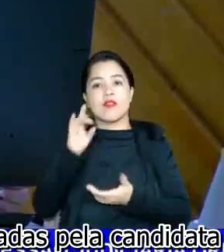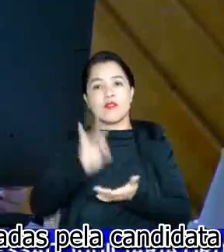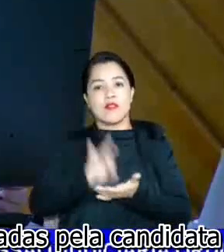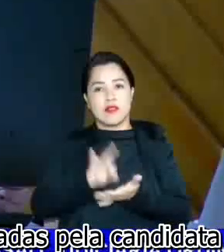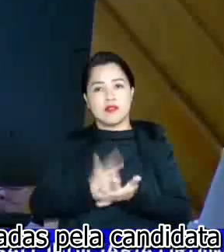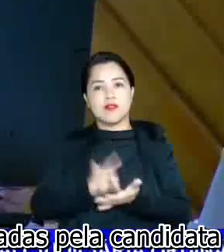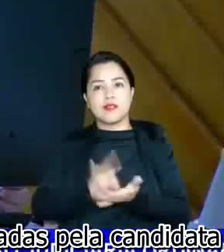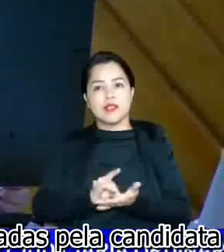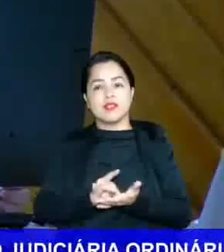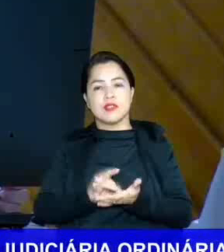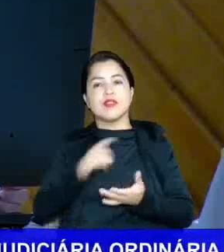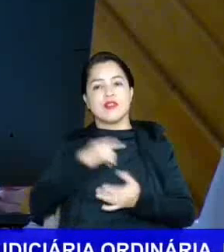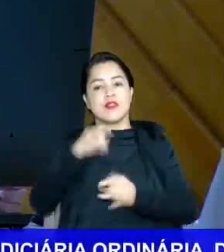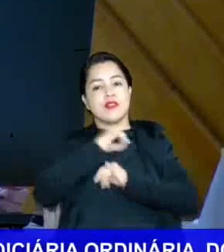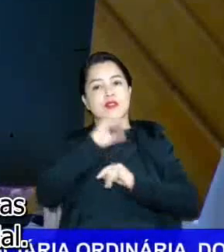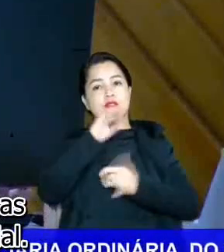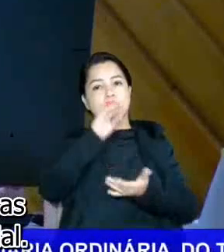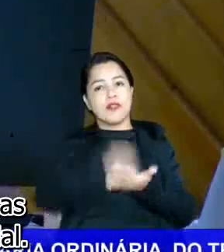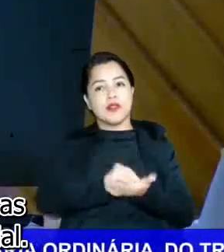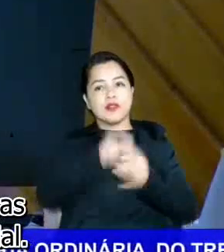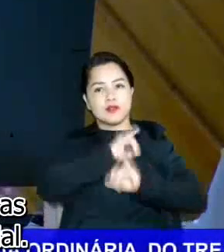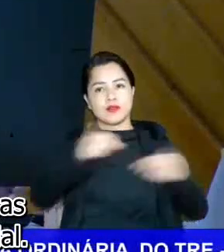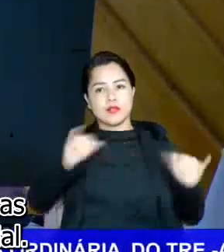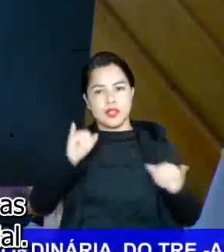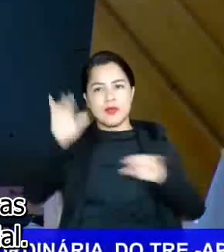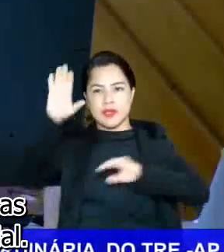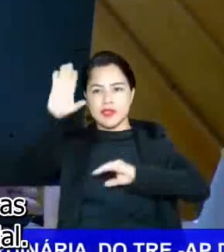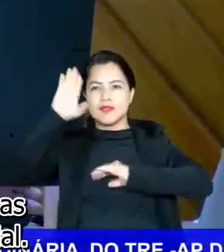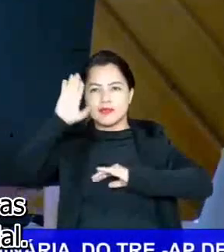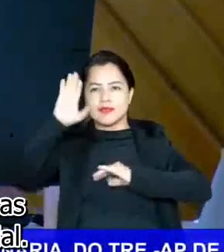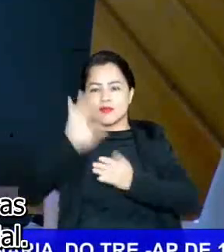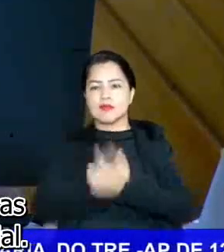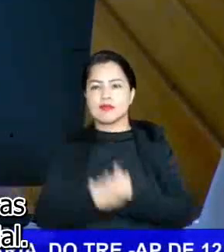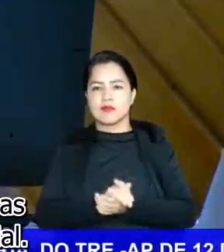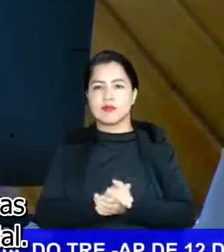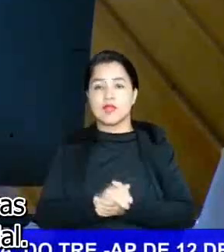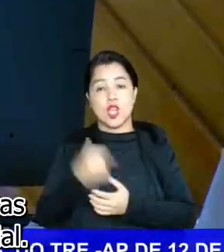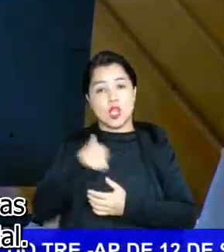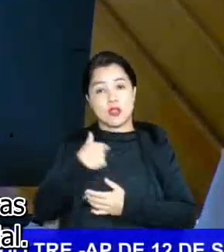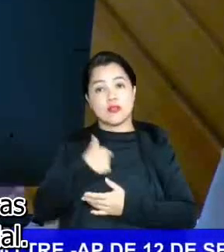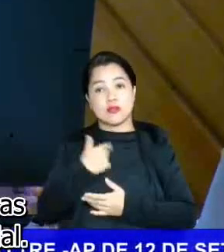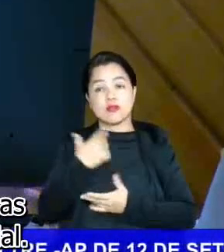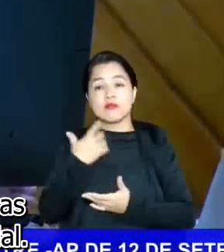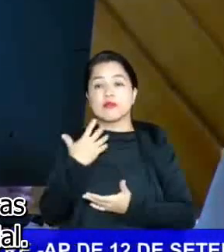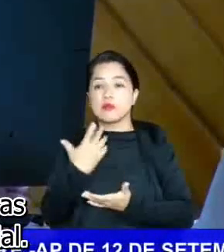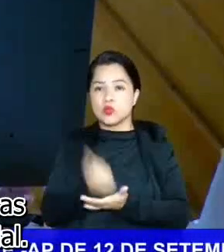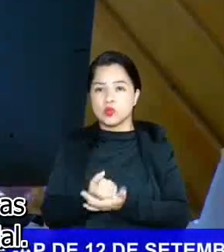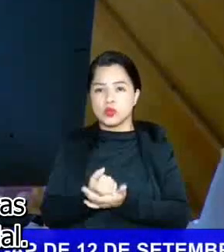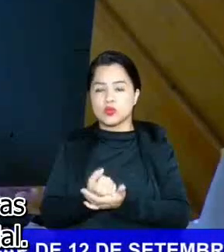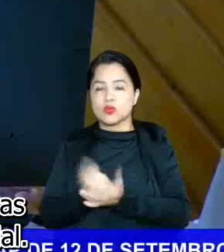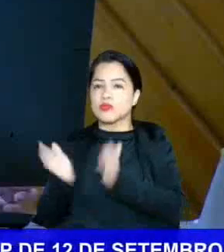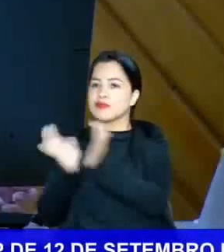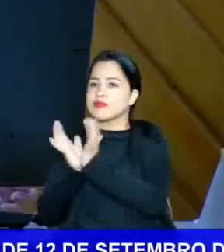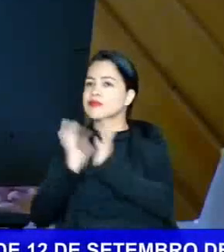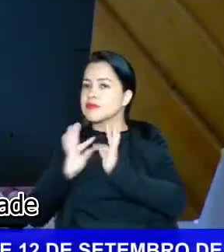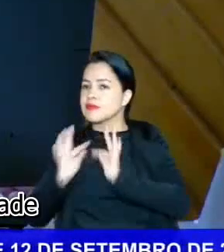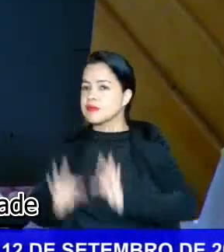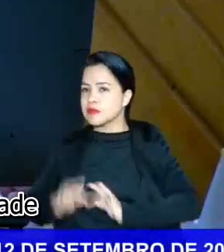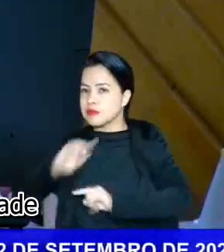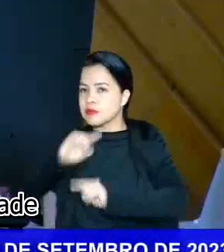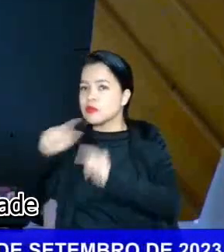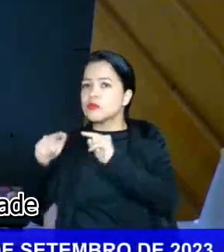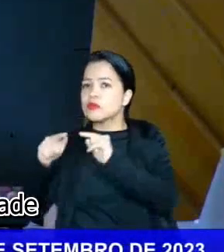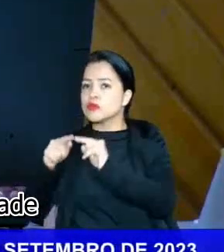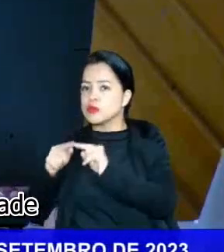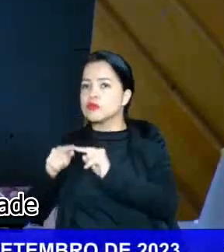informações prestadas pela candidata. Então, diante dessas circunstâncias específicas, eu acolho a manifestação do órgão ministerial,